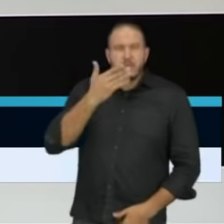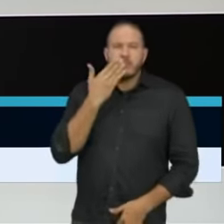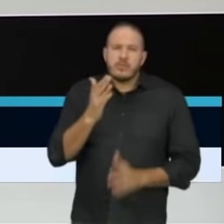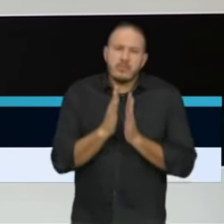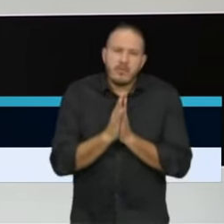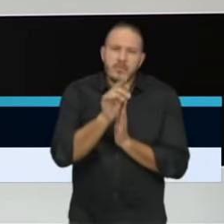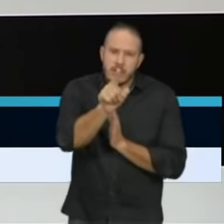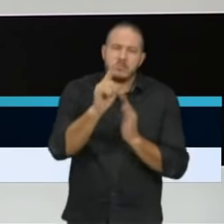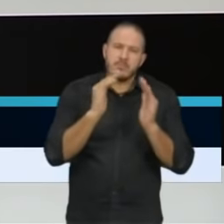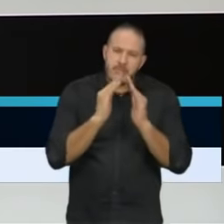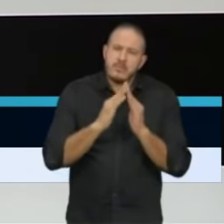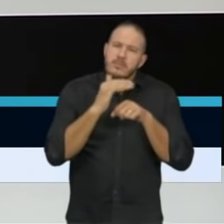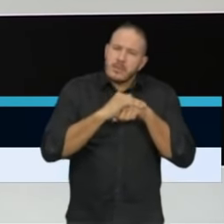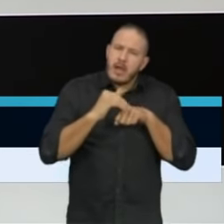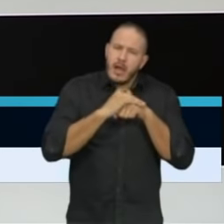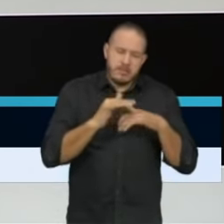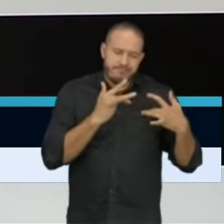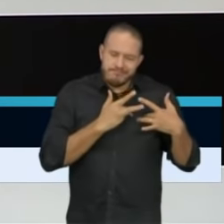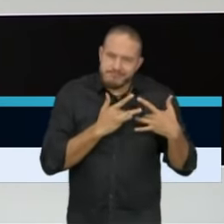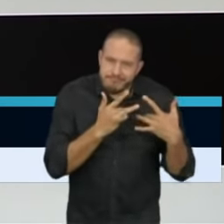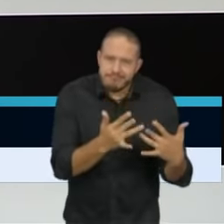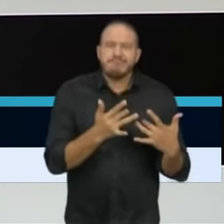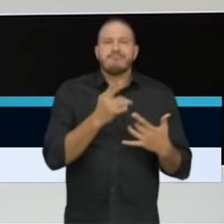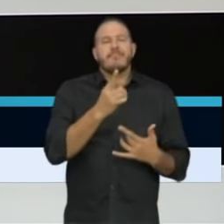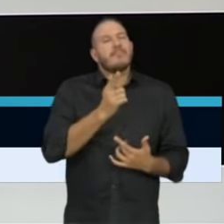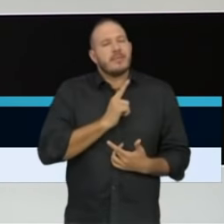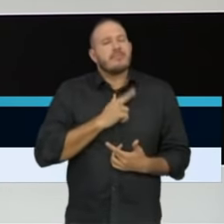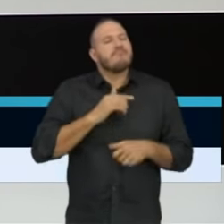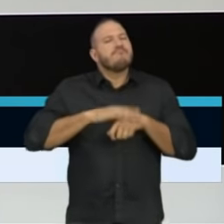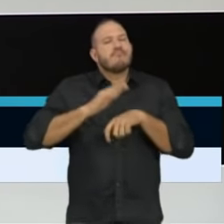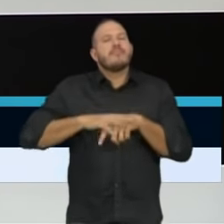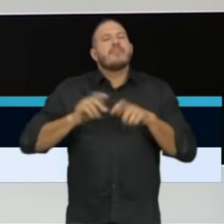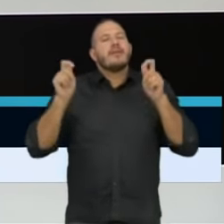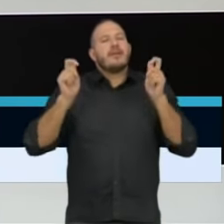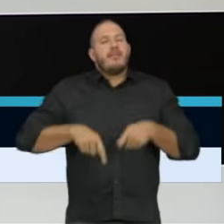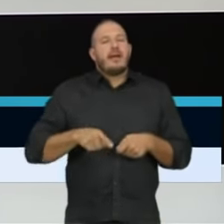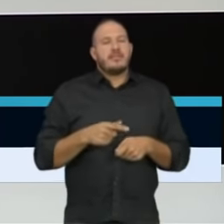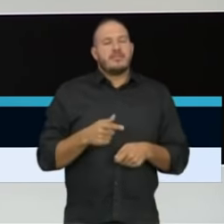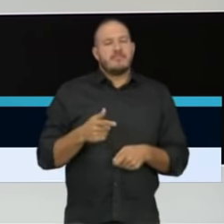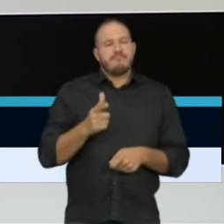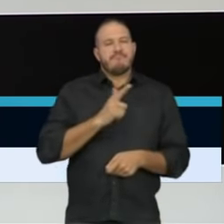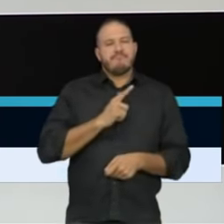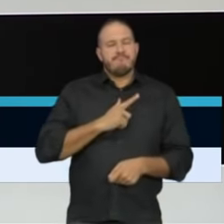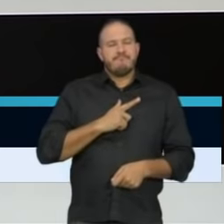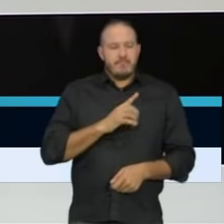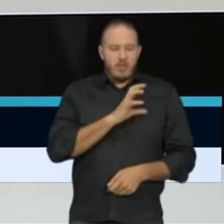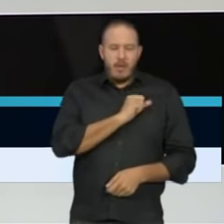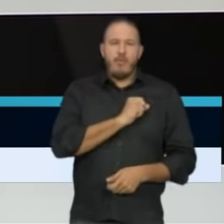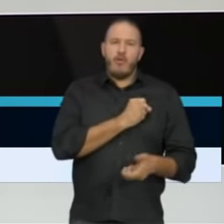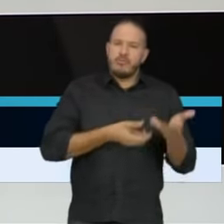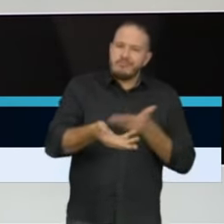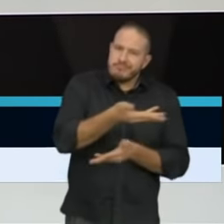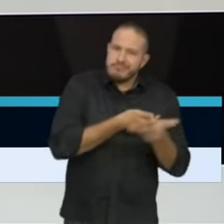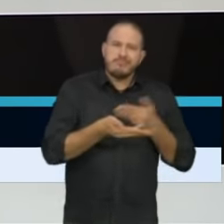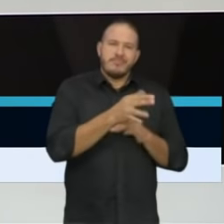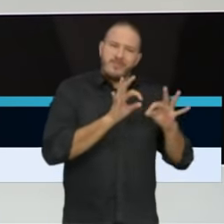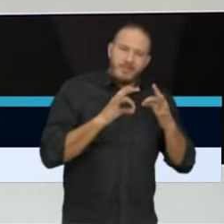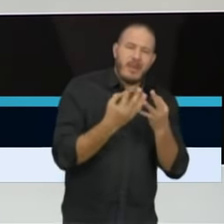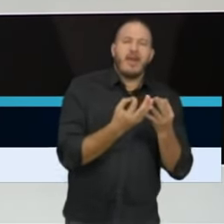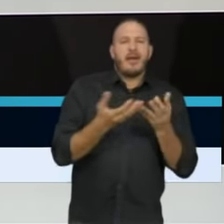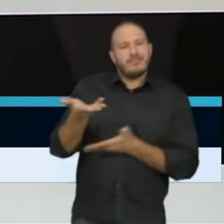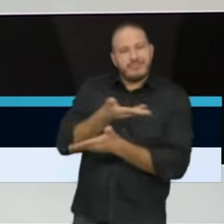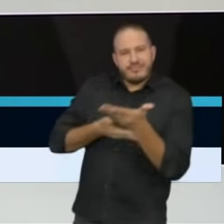que tenha carinho, tenha solidariedade, tenha a capacidade de exercer o seu amor pelos seus familiares, pelos seus